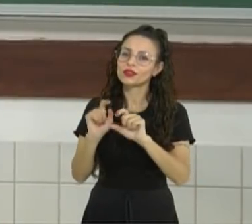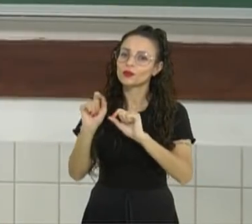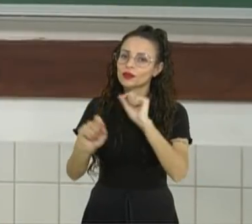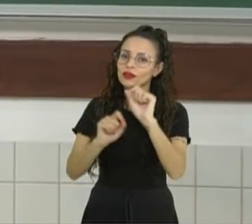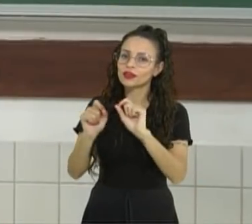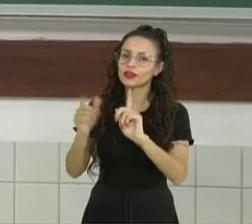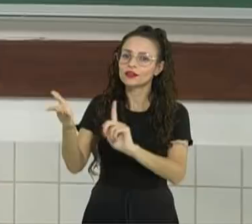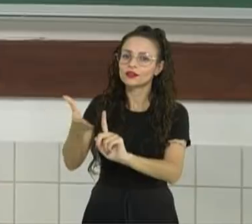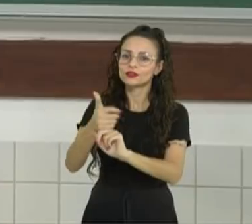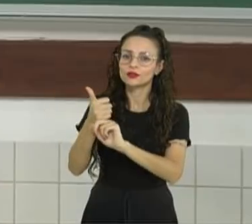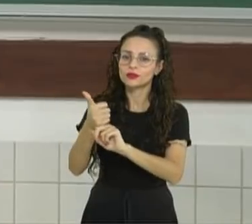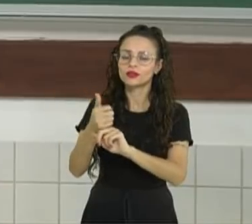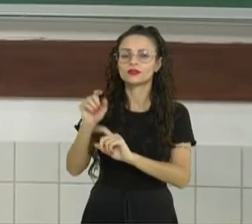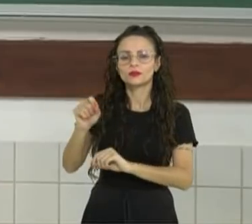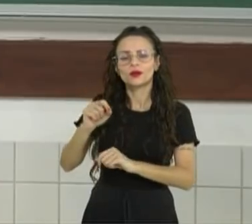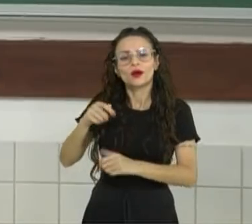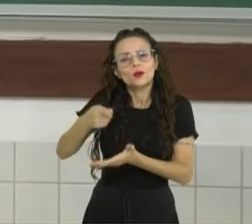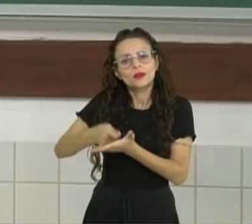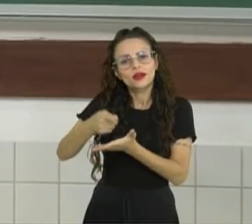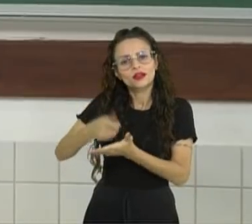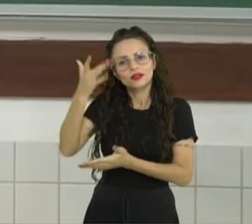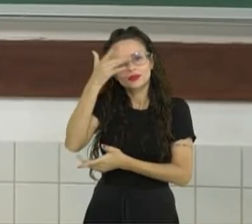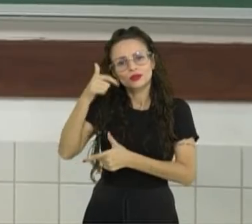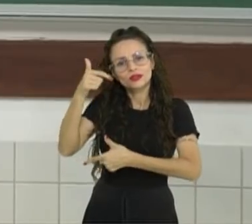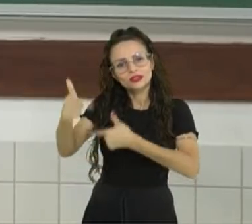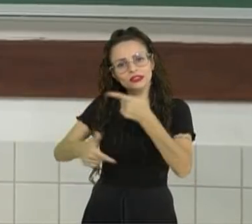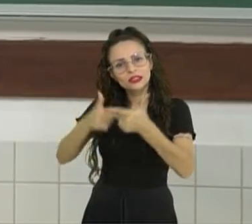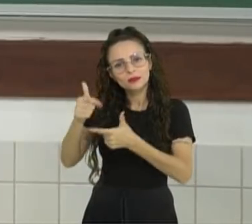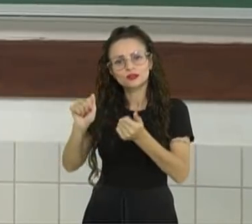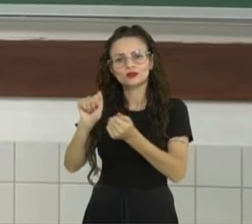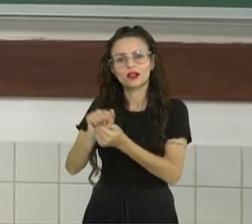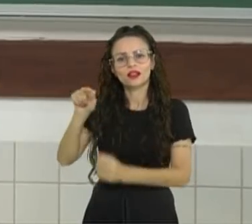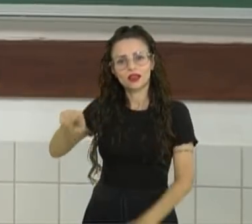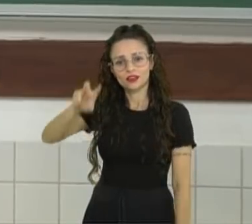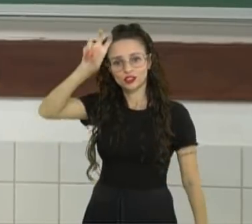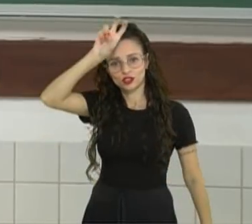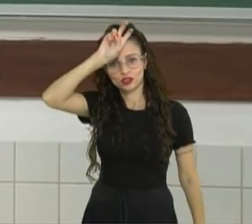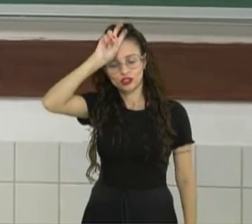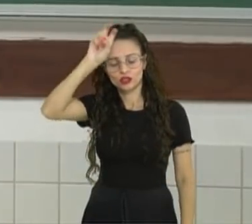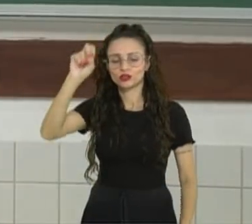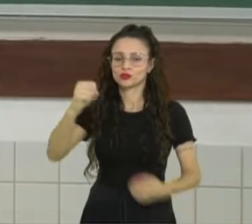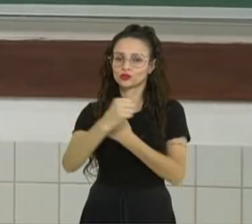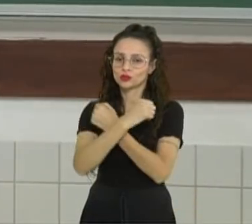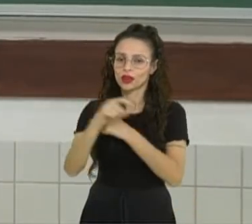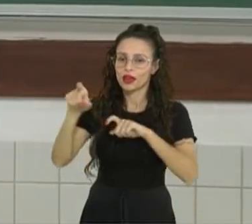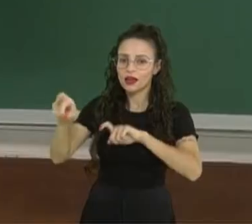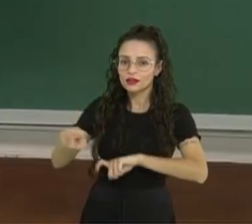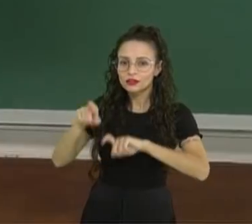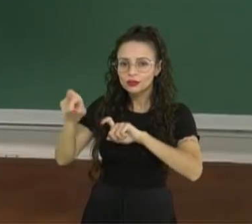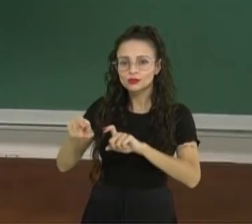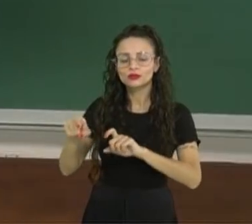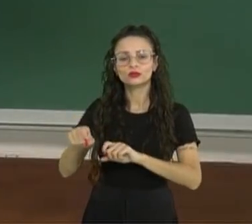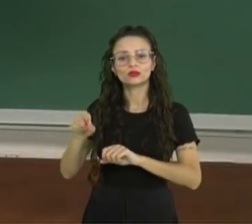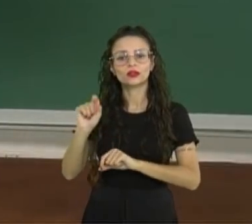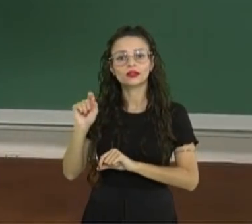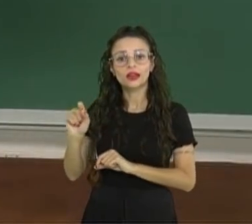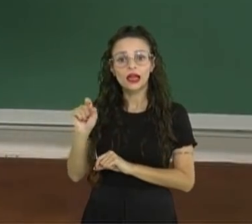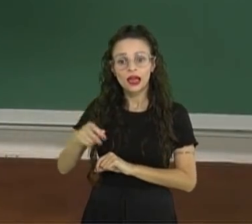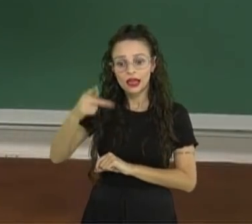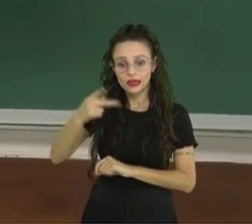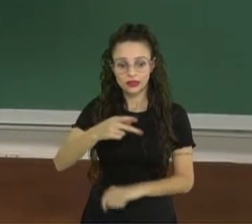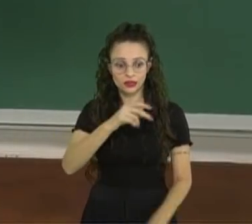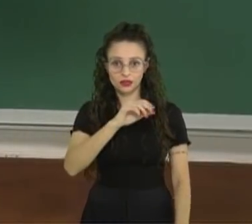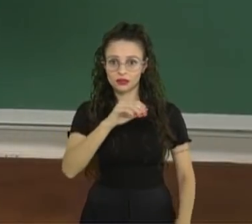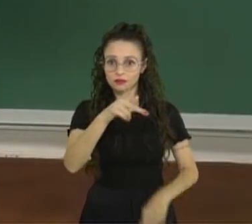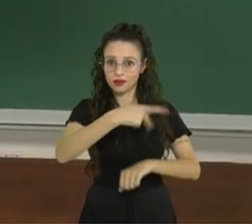dominador, obrigando as pessoas a trabalhar, uma grande contingente de pessoas trabalhando no Egito, na agricultura, para alimentar todo mundo. Aqui no